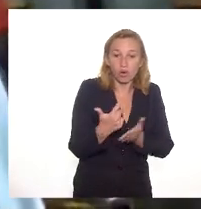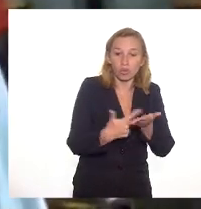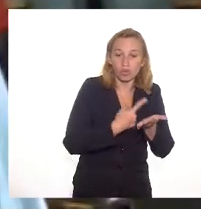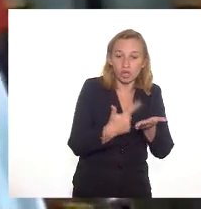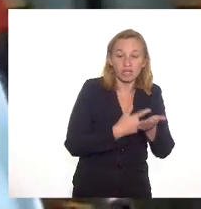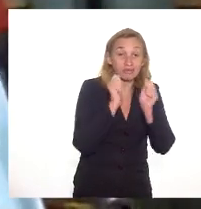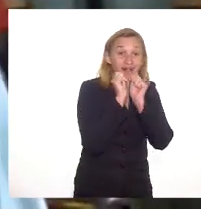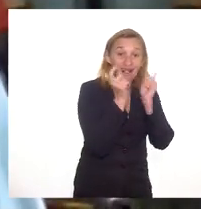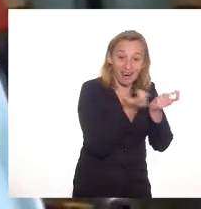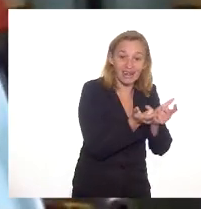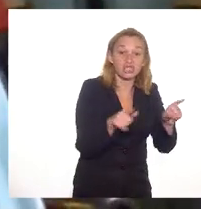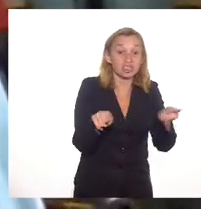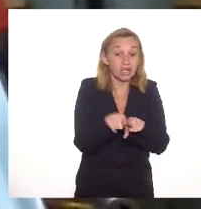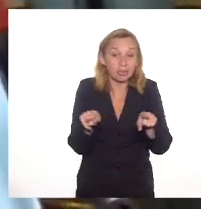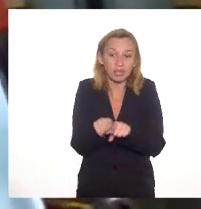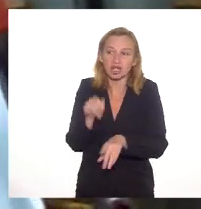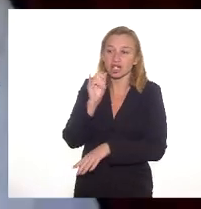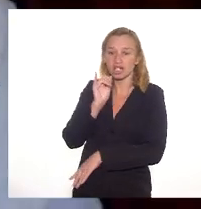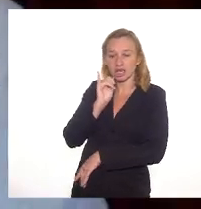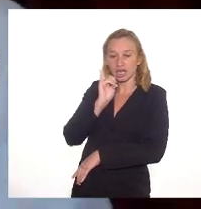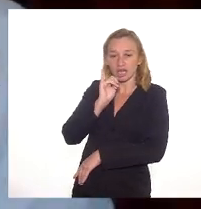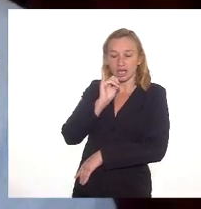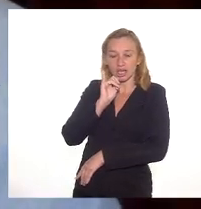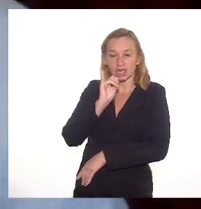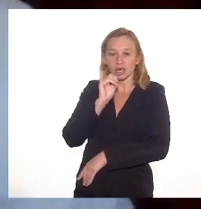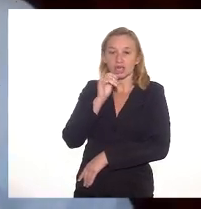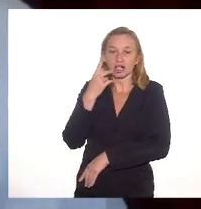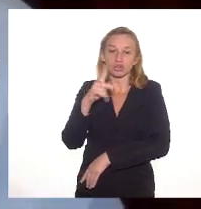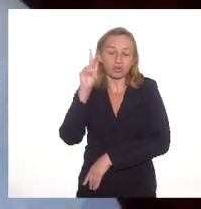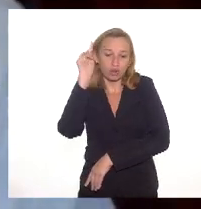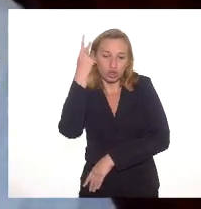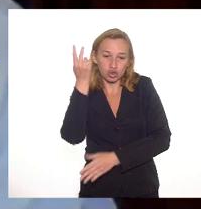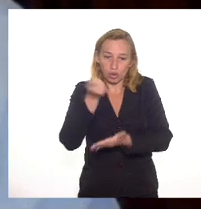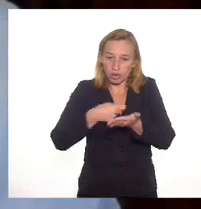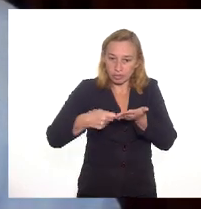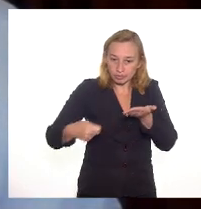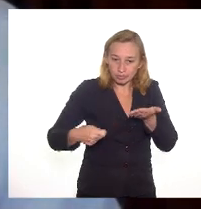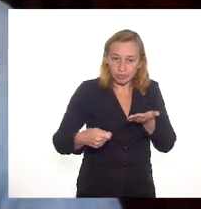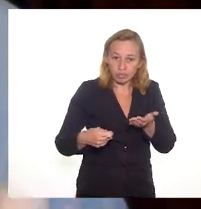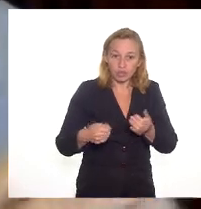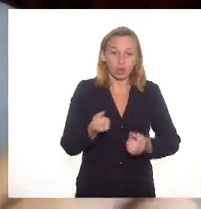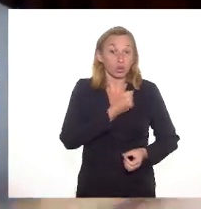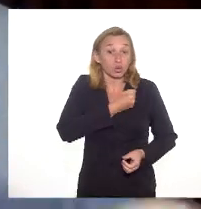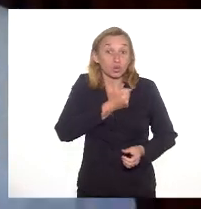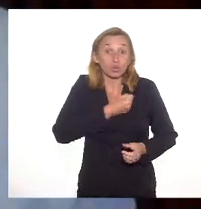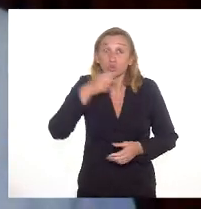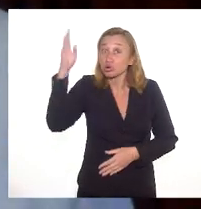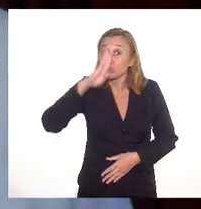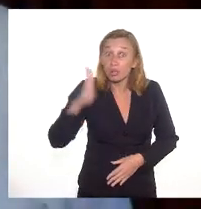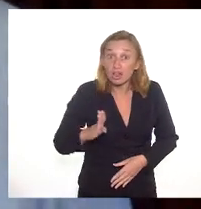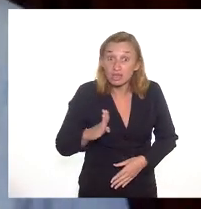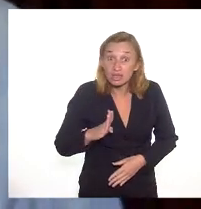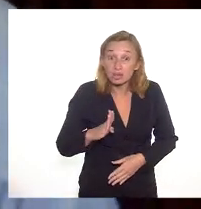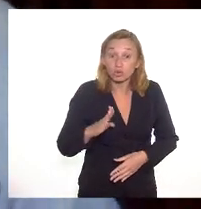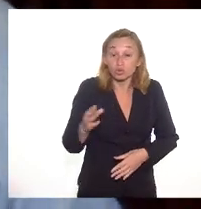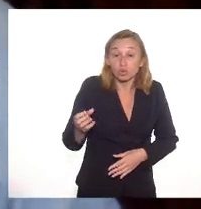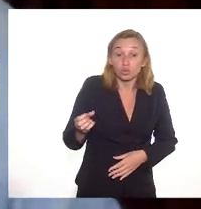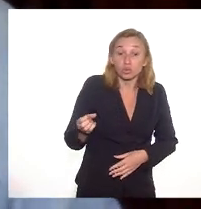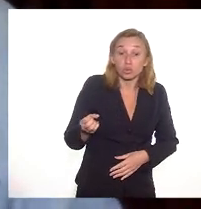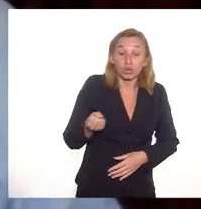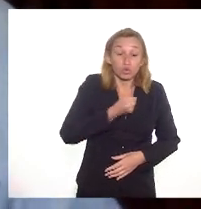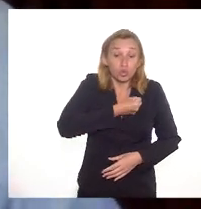Alerj, também contando a sua história. Deputado Luiz Paulo, pasme, os dados do Brasil no novo censo